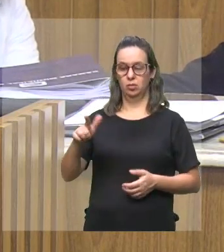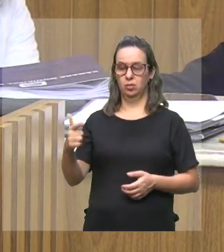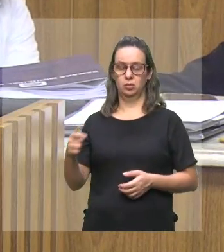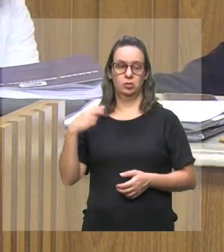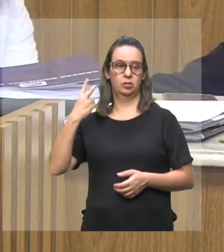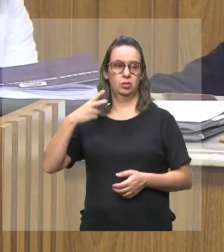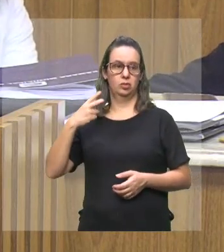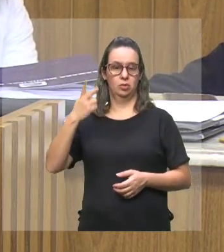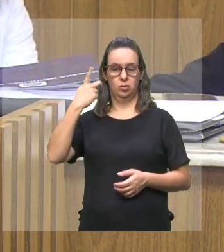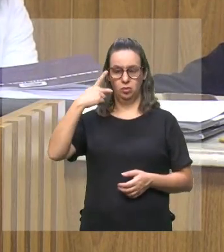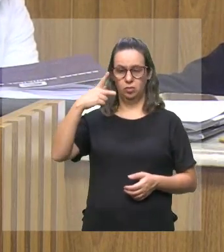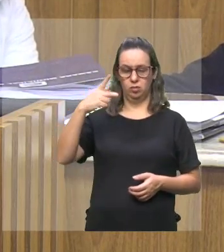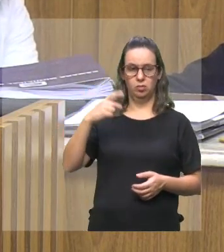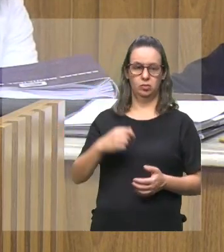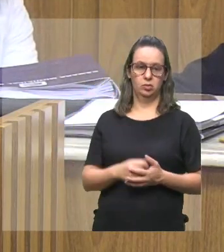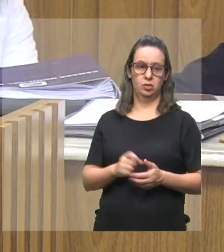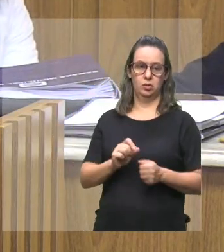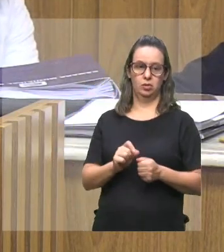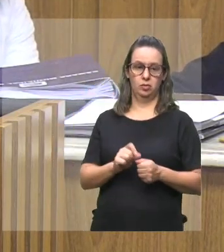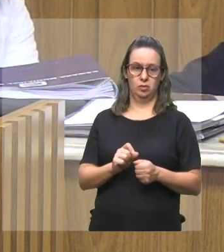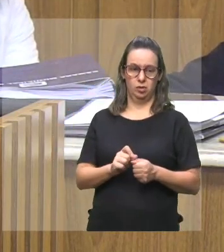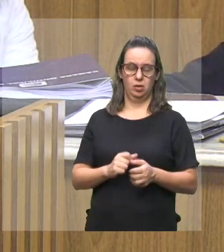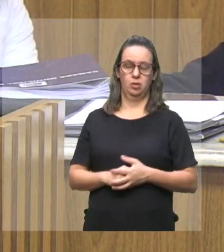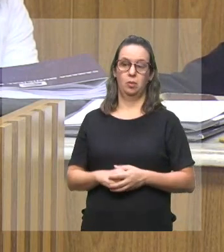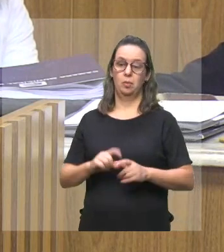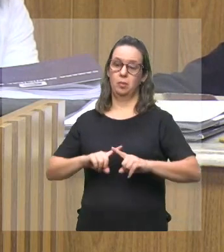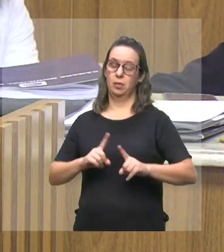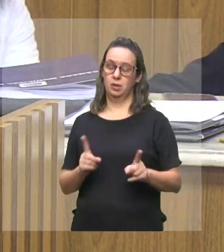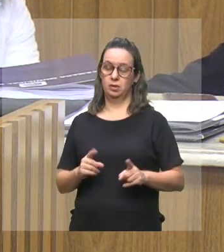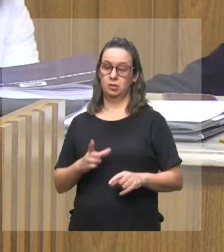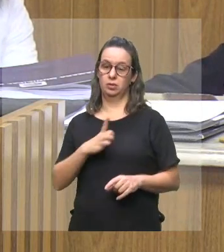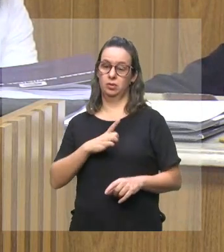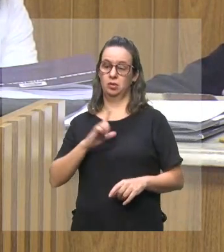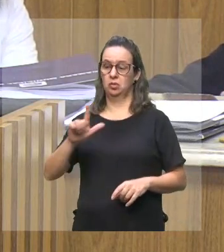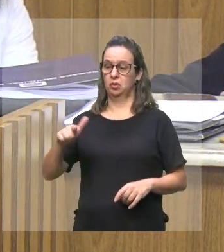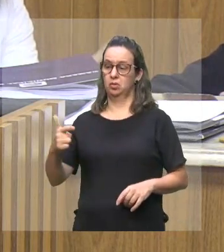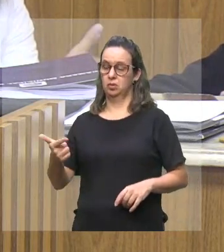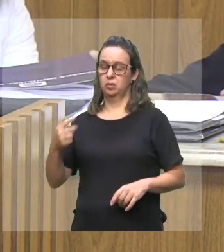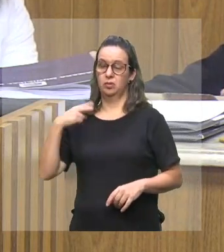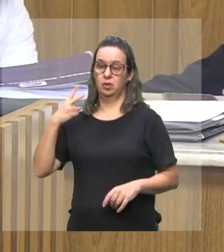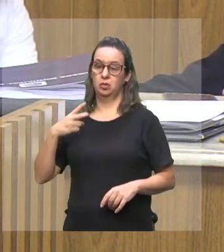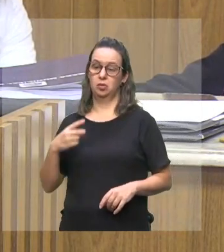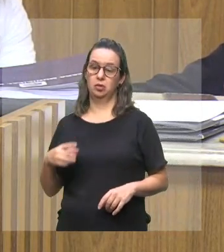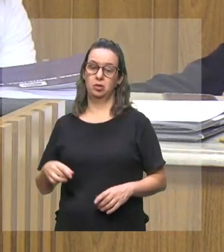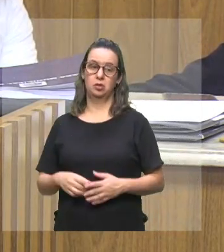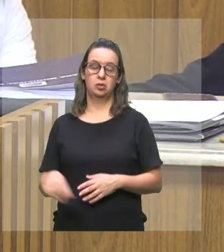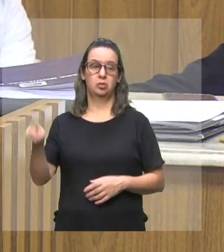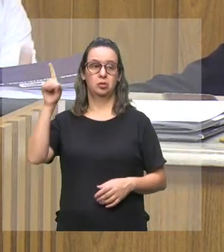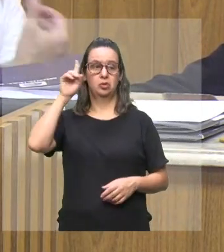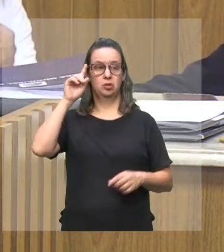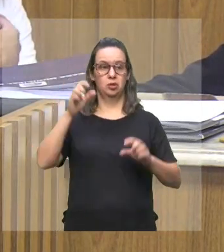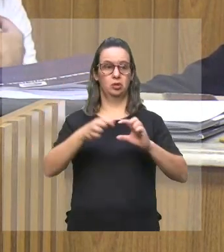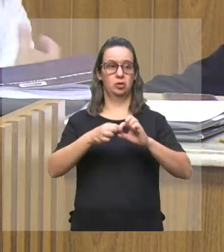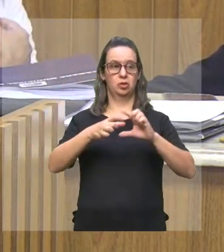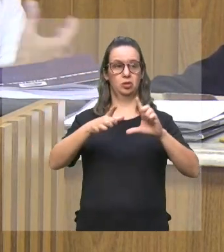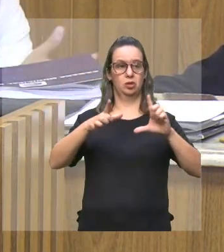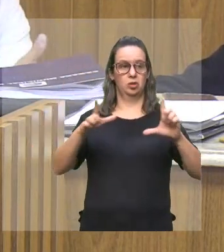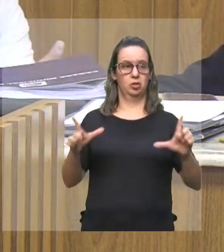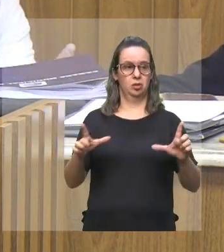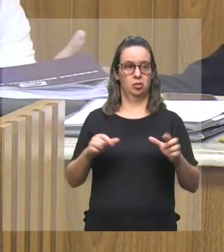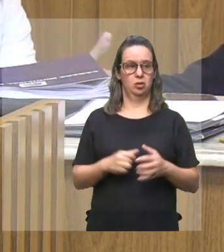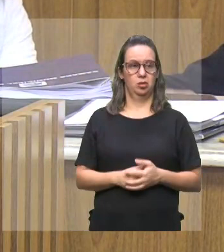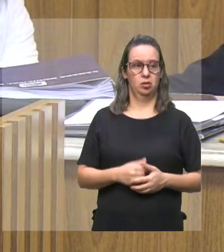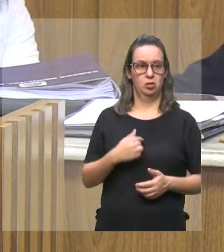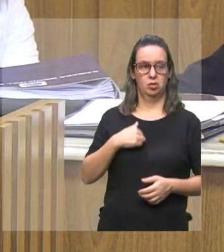vereadores estiveram lá também nessa horta. E a gente gostaria de entender